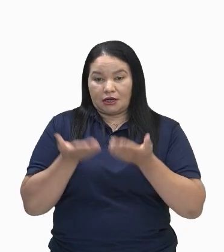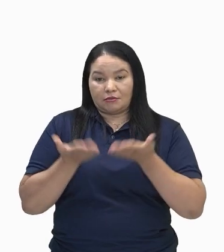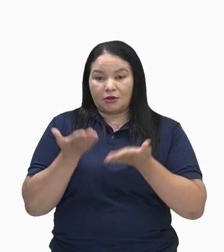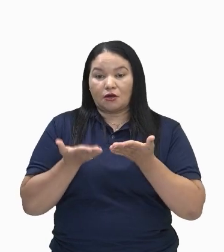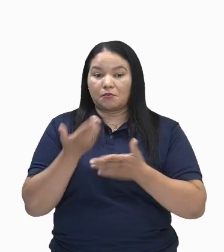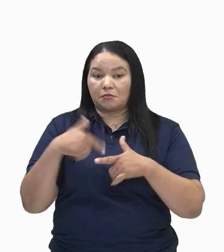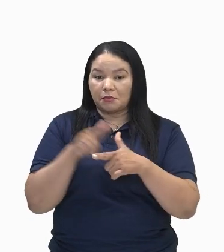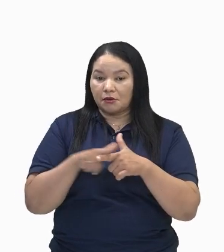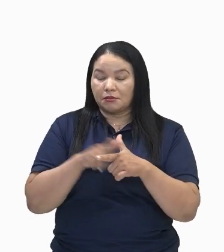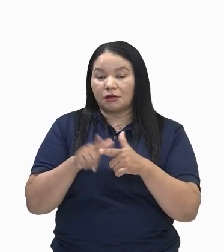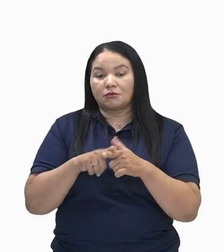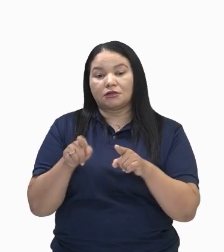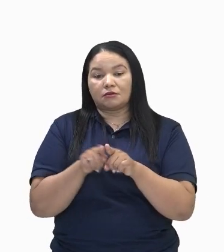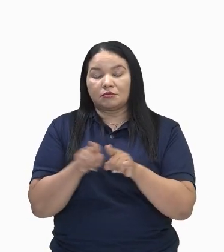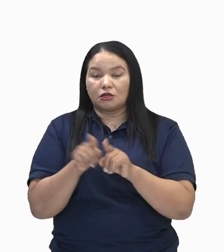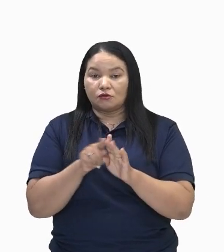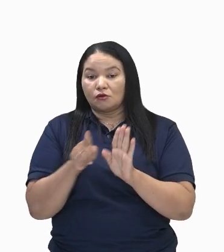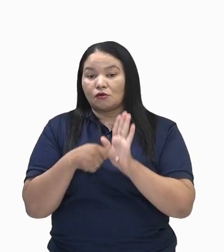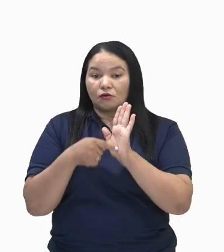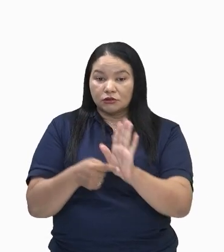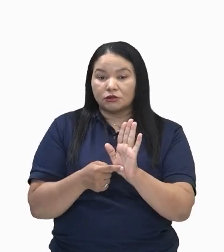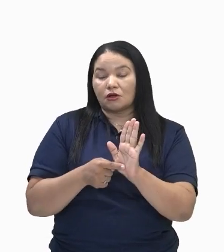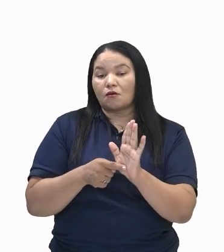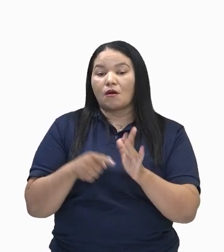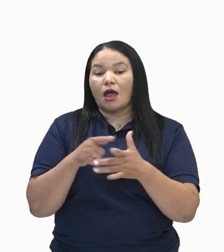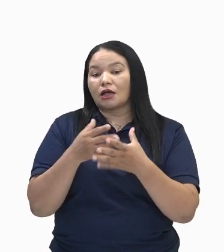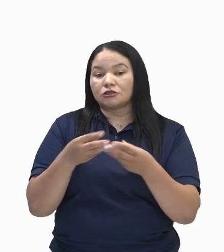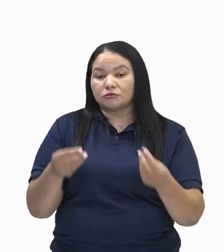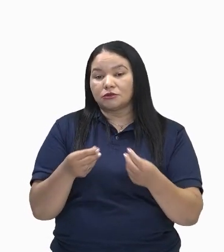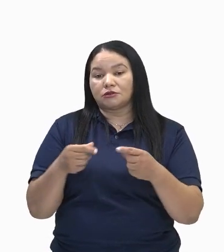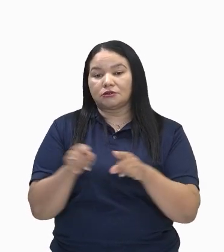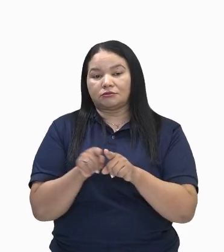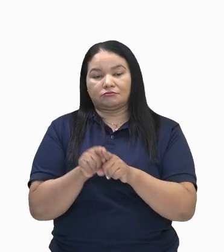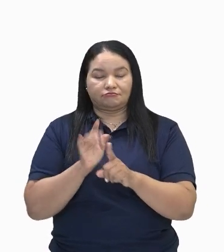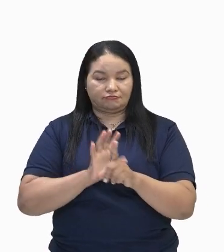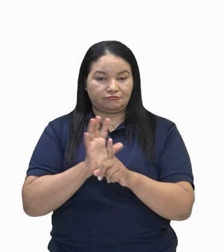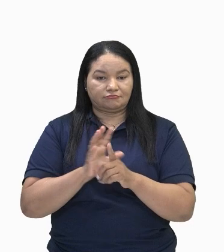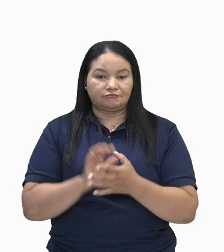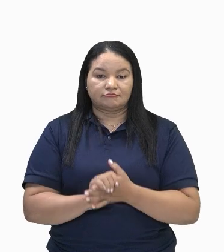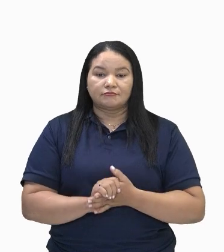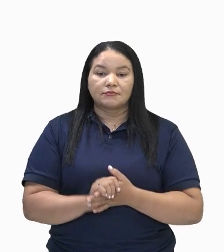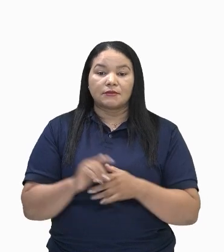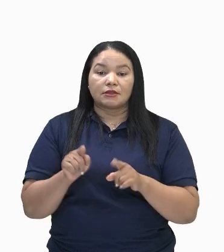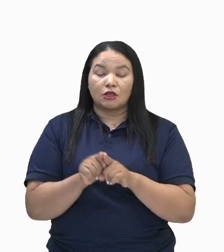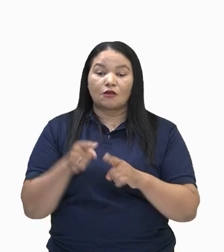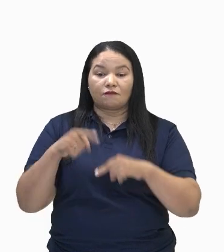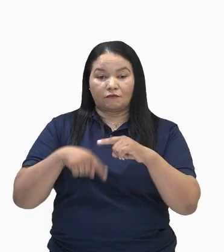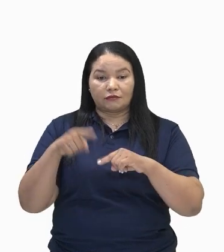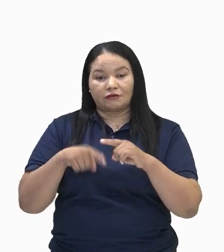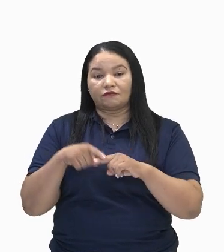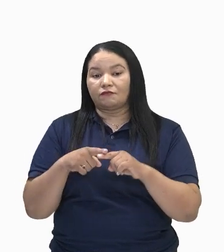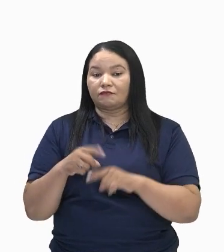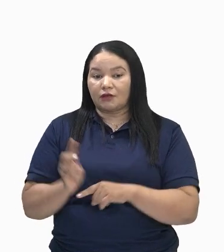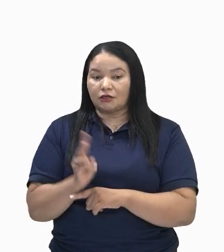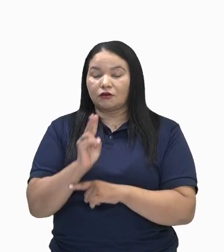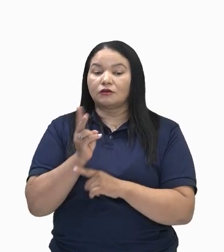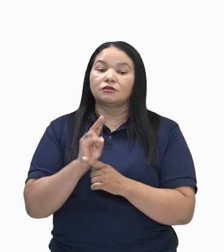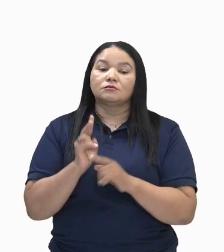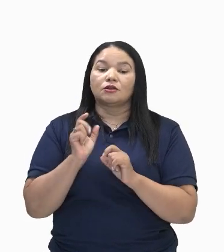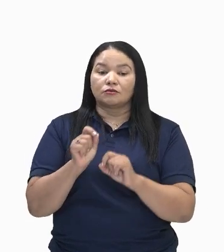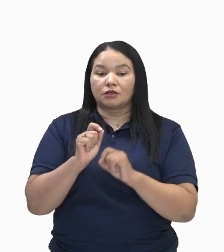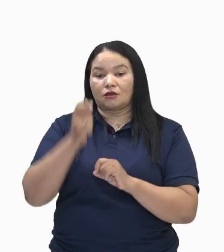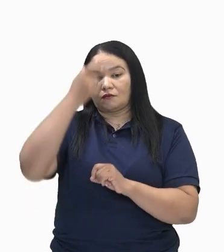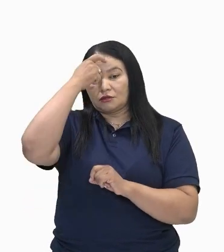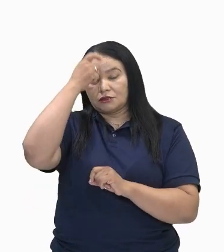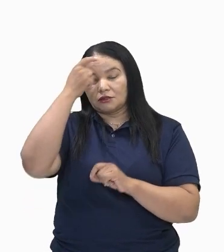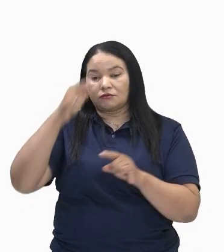problema com a apresentação de soluções viáveis e inspiradoras. Ainda assim, é uma ferramenta valiosa para a conscientização e